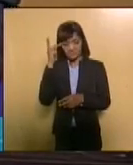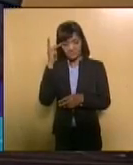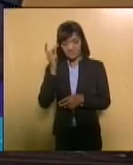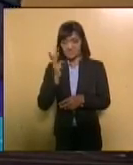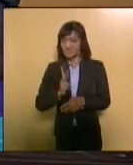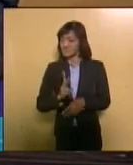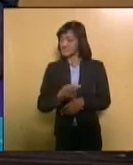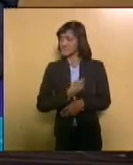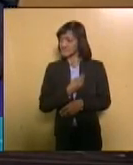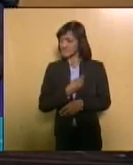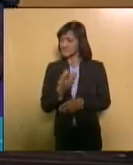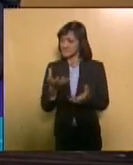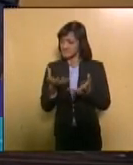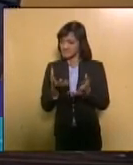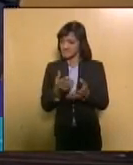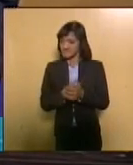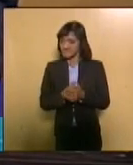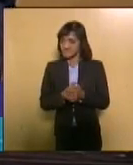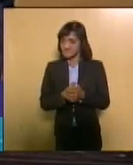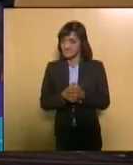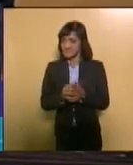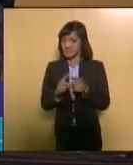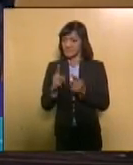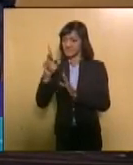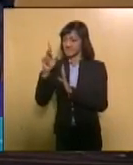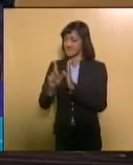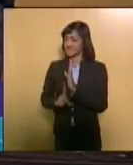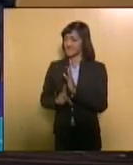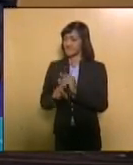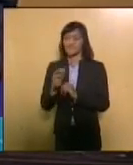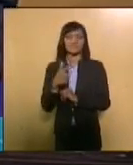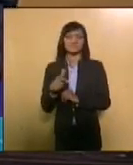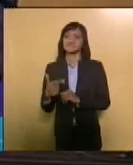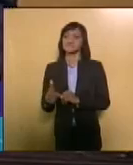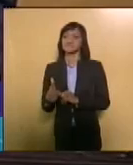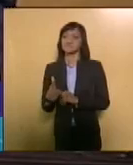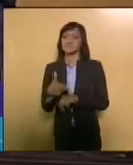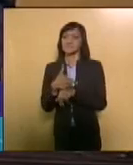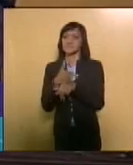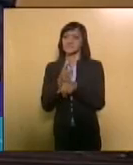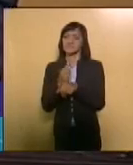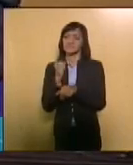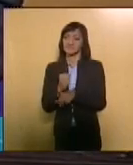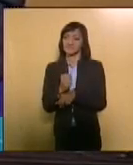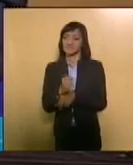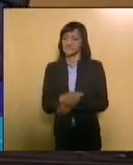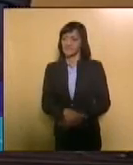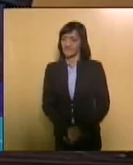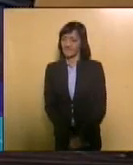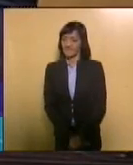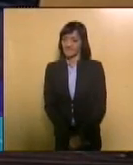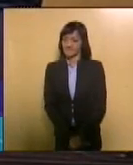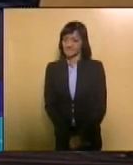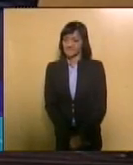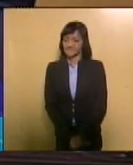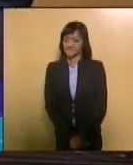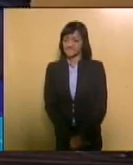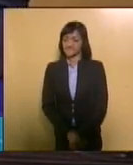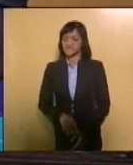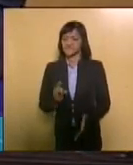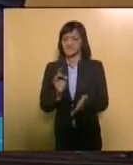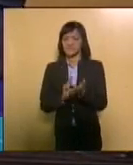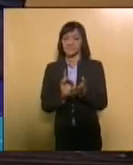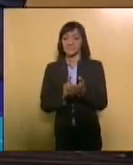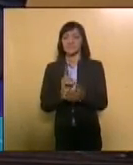vivendo e que ele não tem o direito de tirar a vida eu é bem verdade